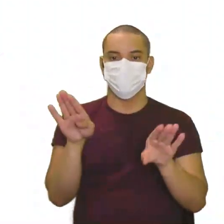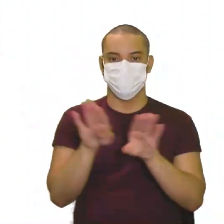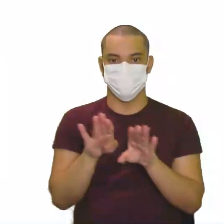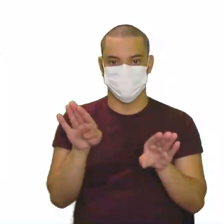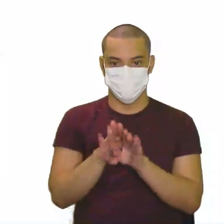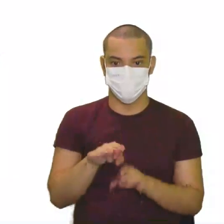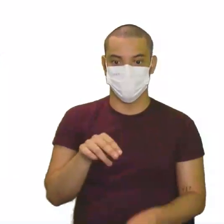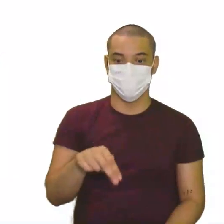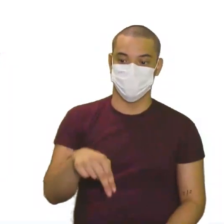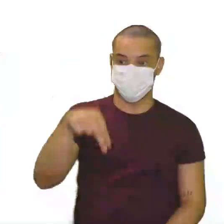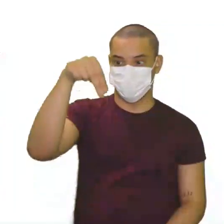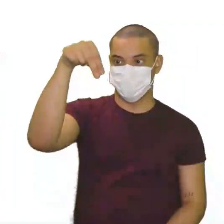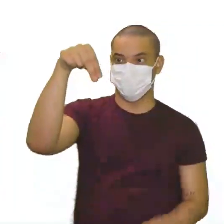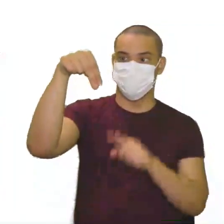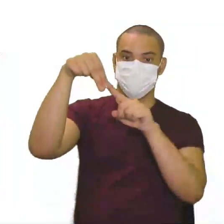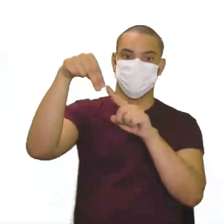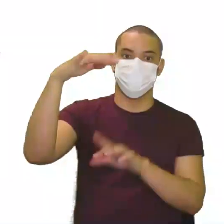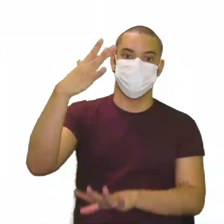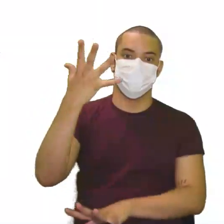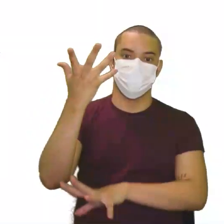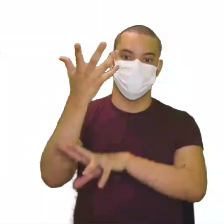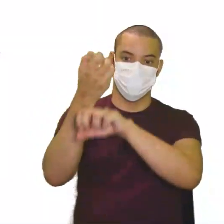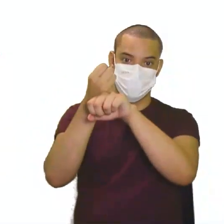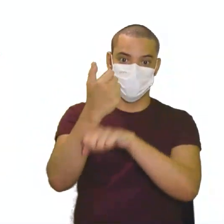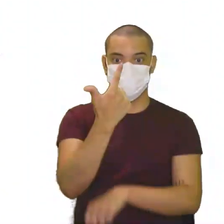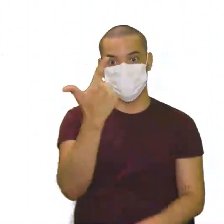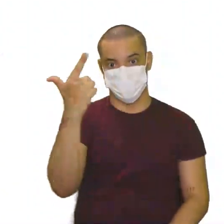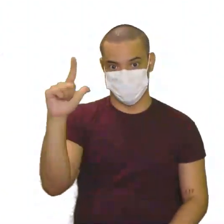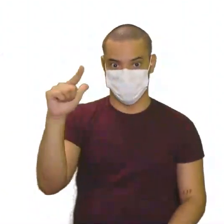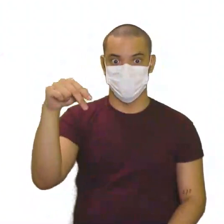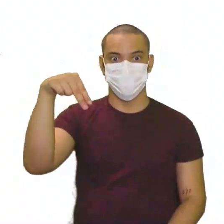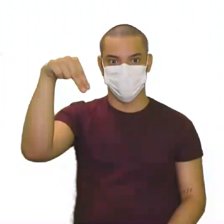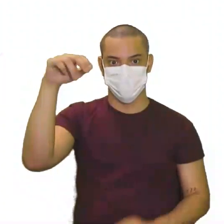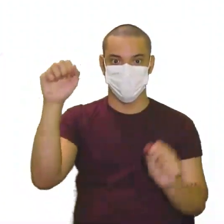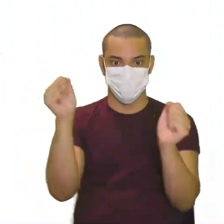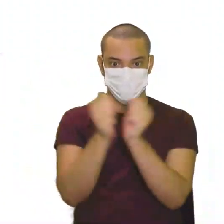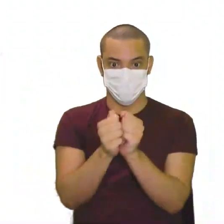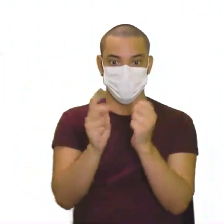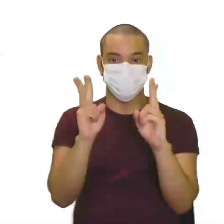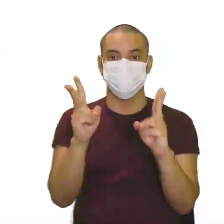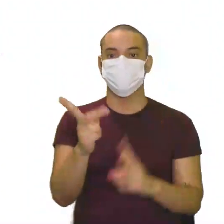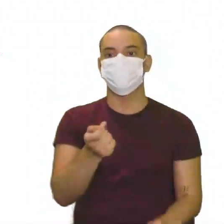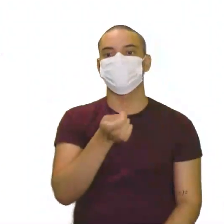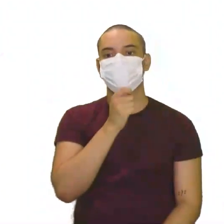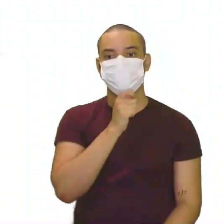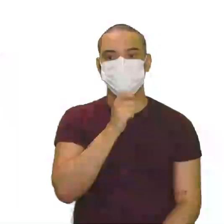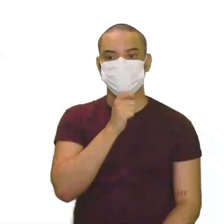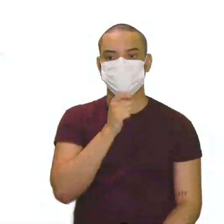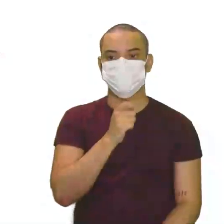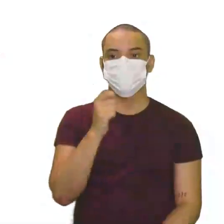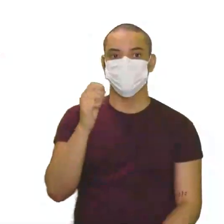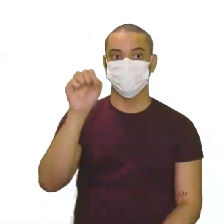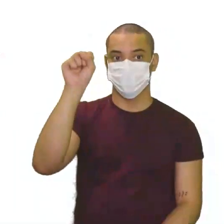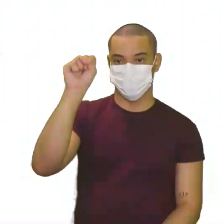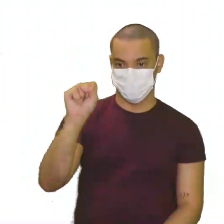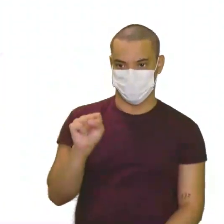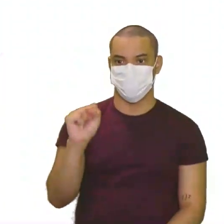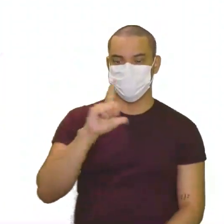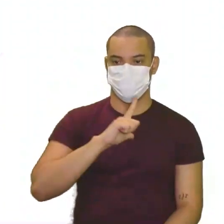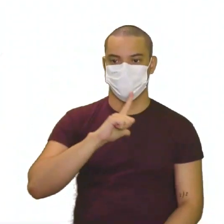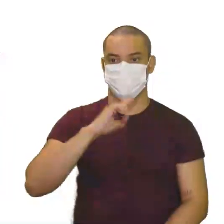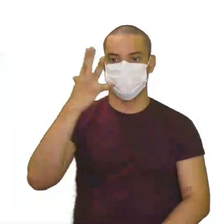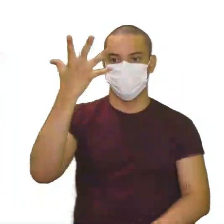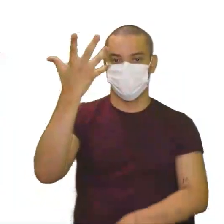magnético Norte repele outro Polo Norte ainda um Polo Sul repele